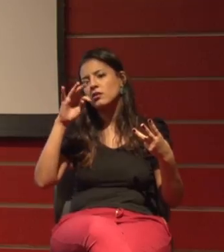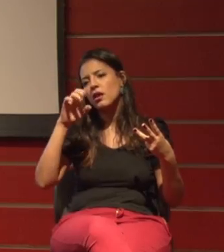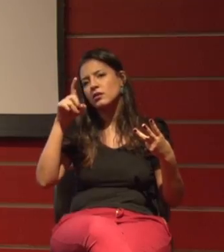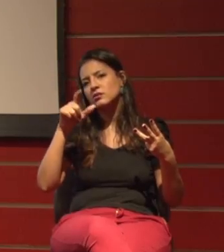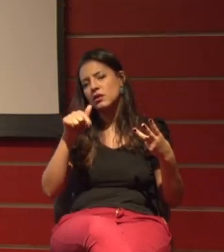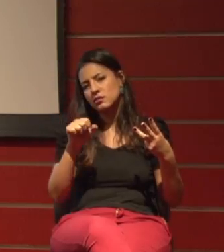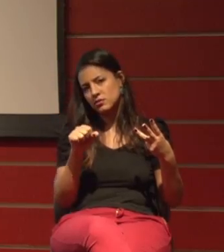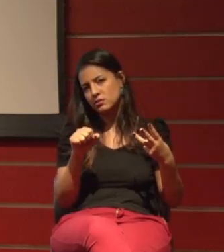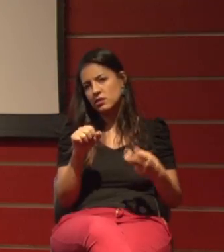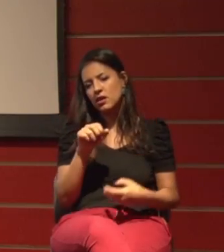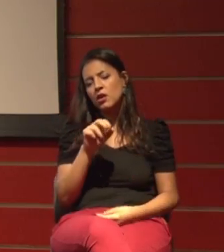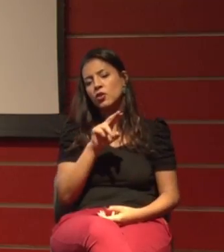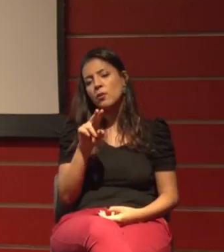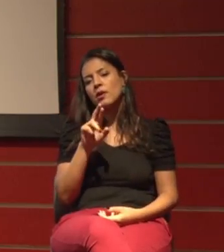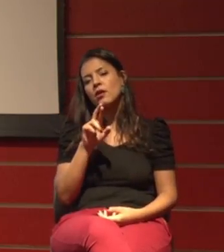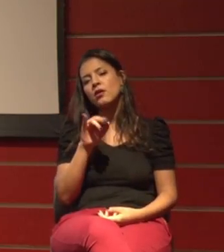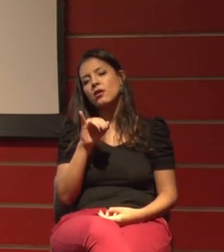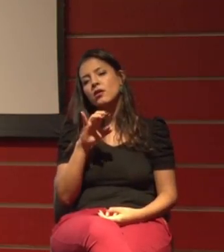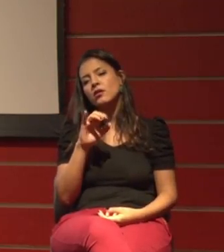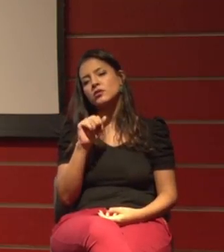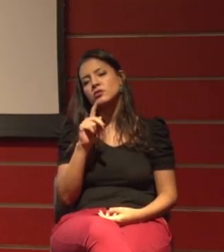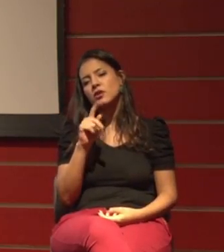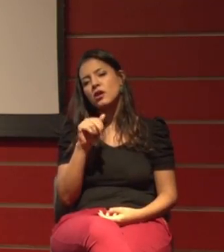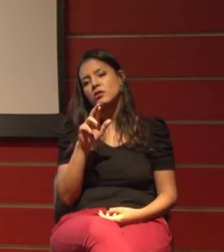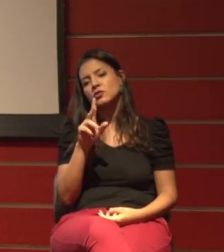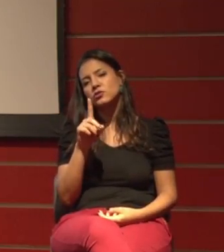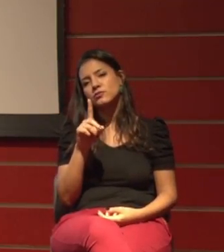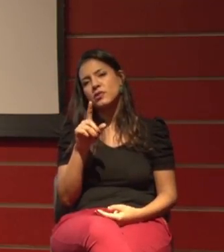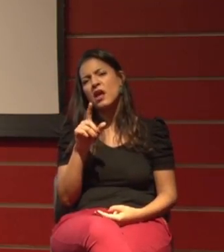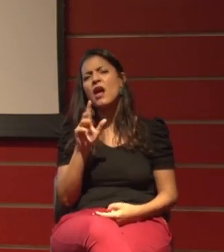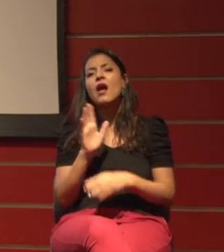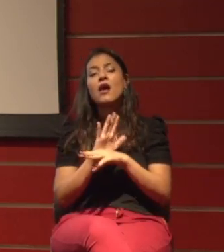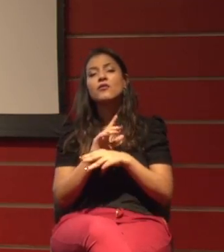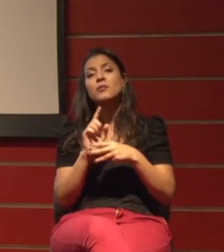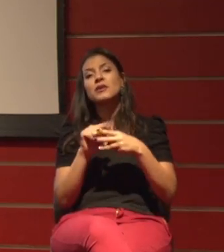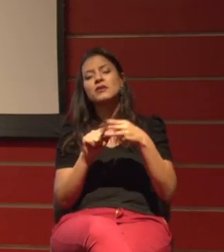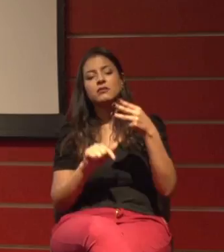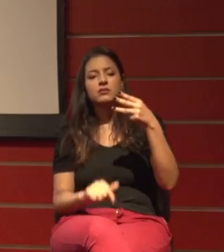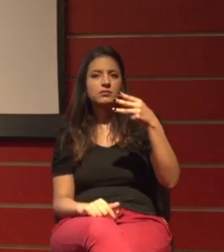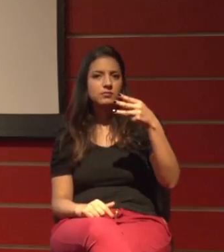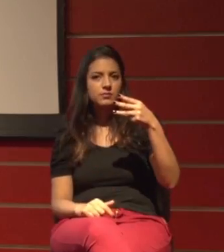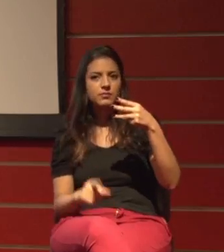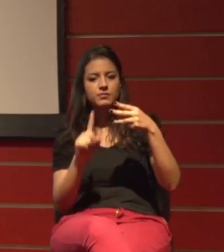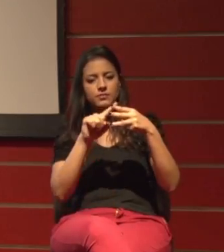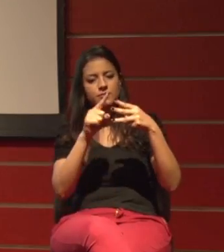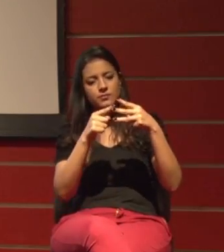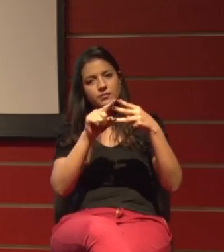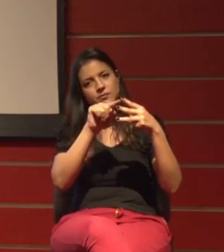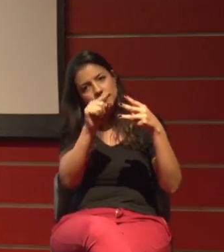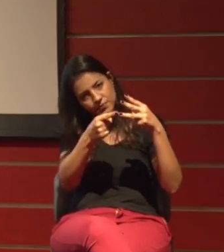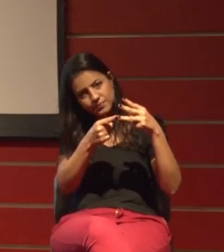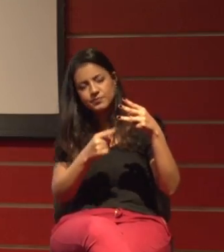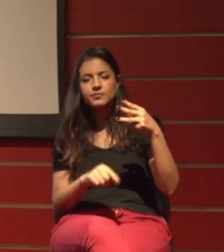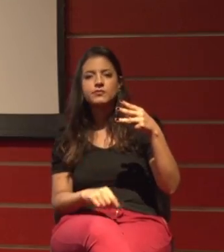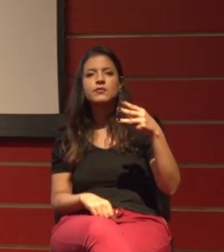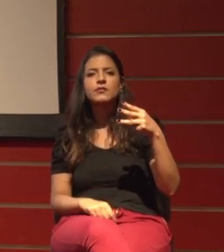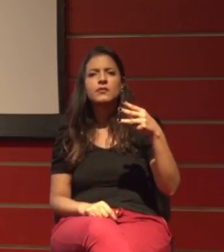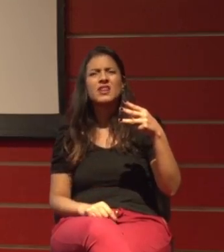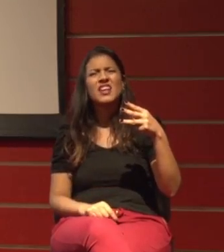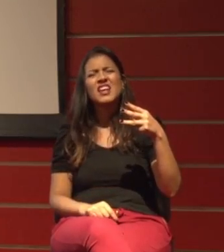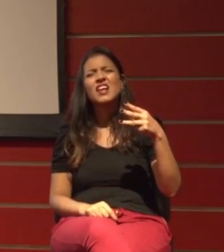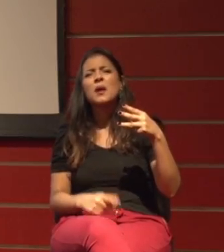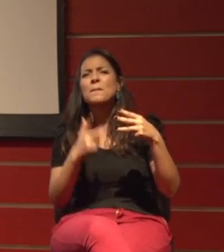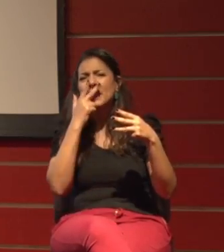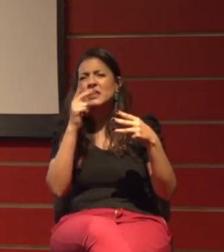são três Filmes né em que parece ser uma uma uma tomada eh como é que